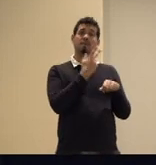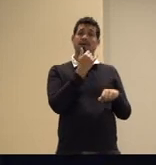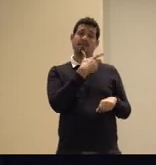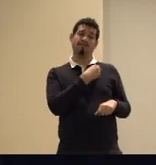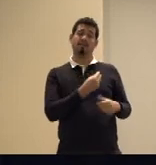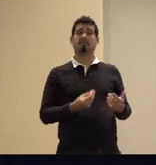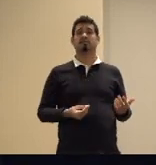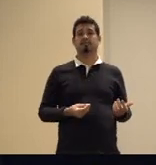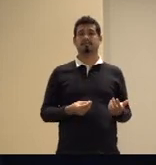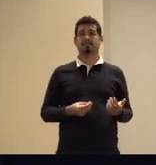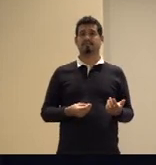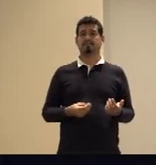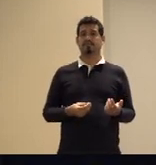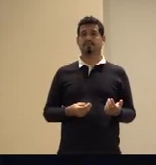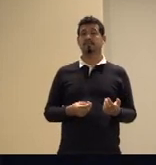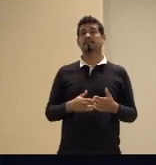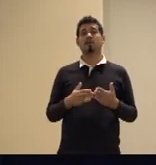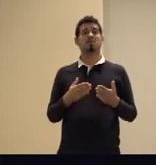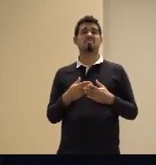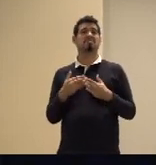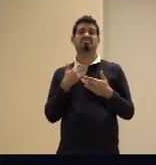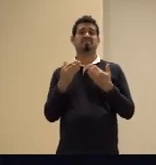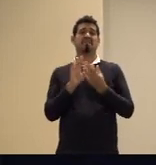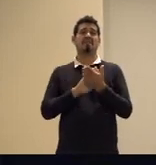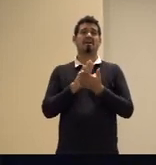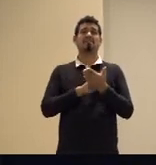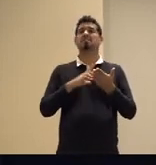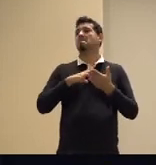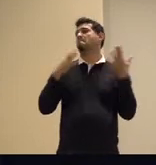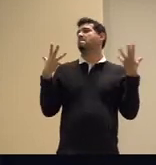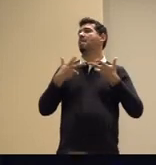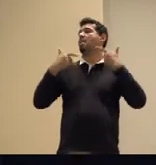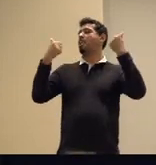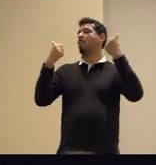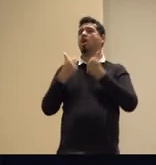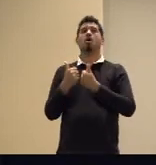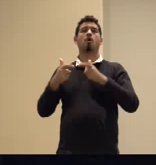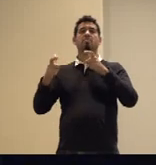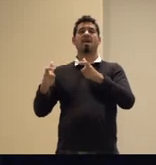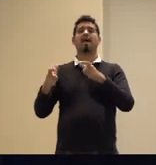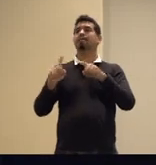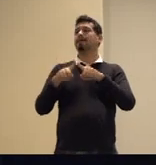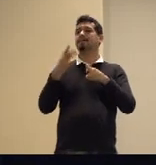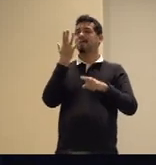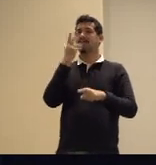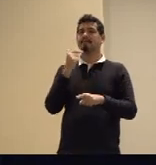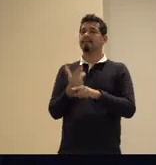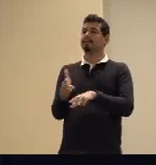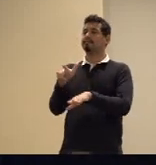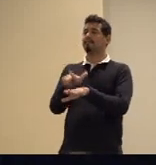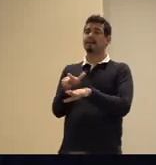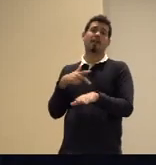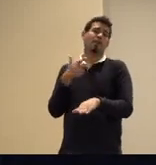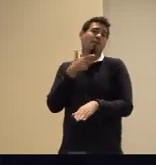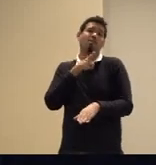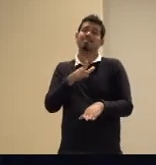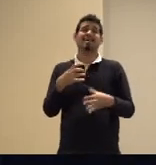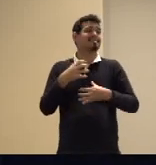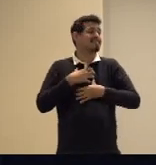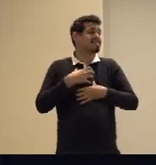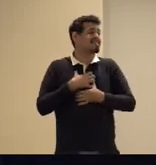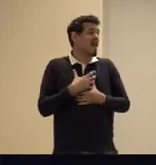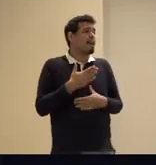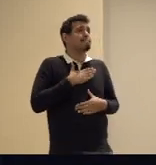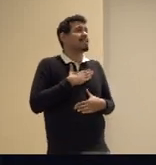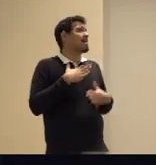filho. Então, não adianta eu ter o melhor equipamento se a criança que está ali deitada naquela cama branca, ela não consegue sentir